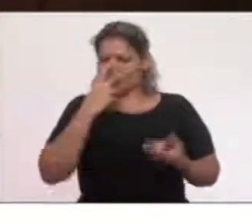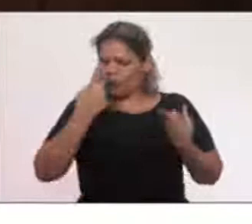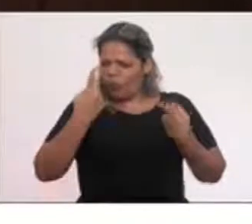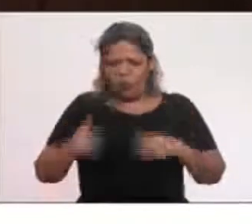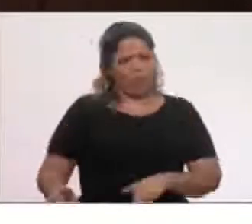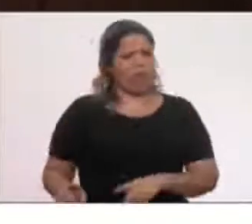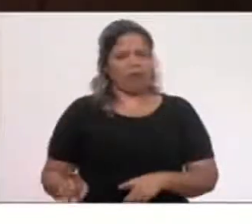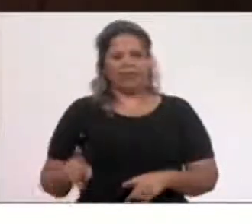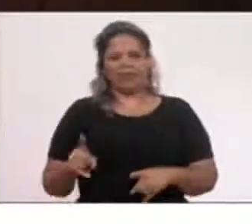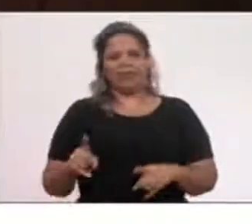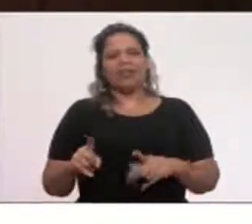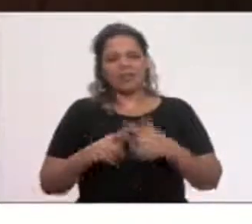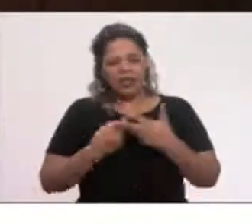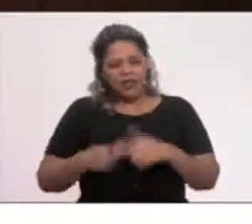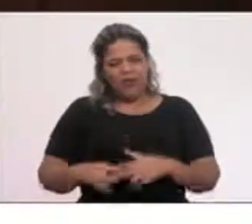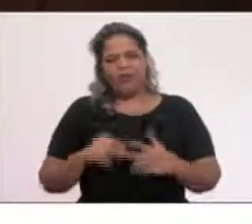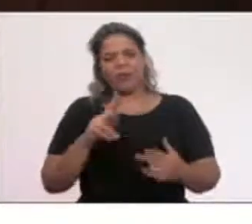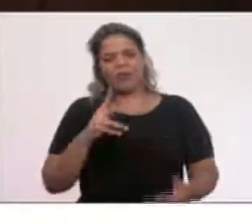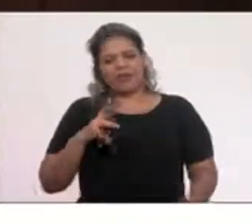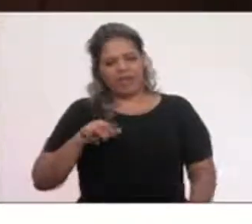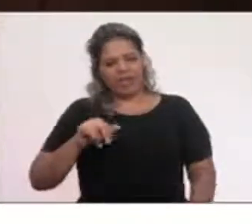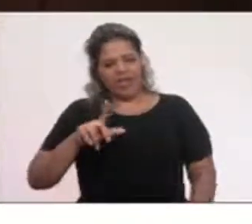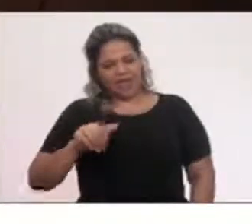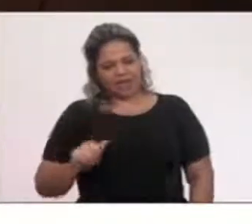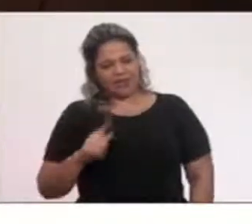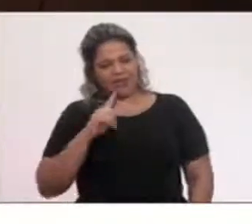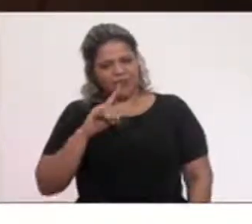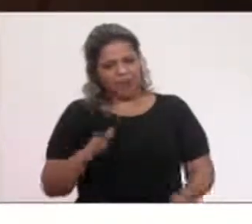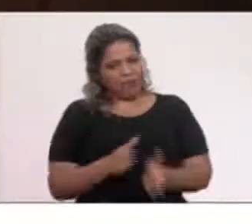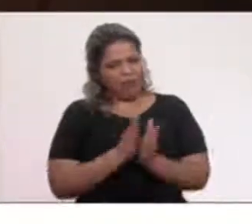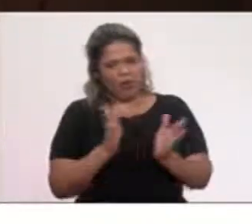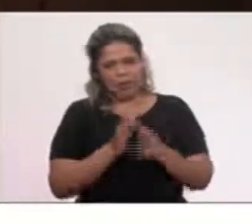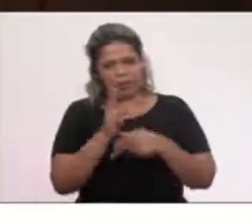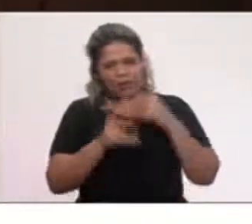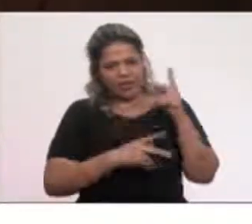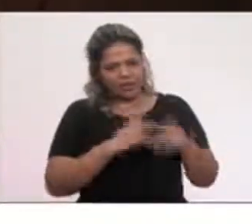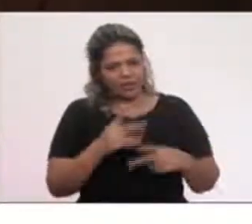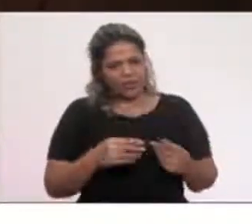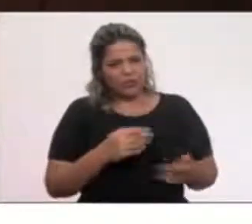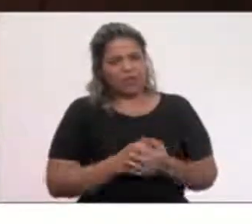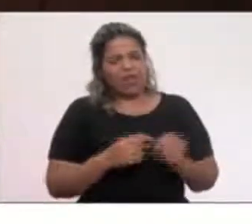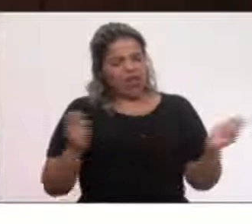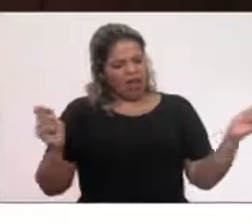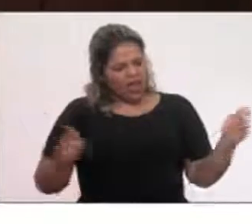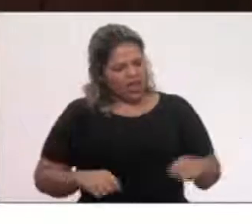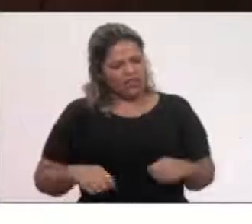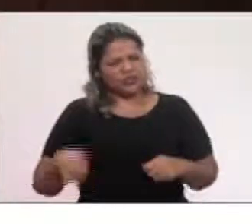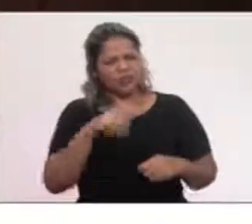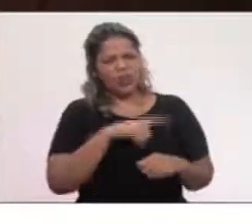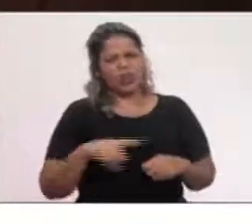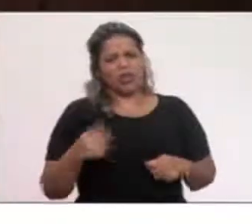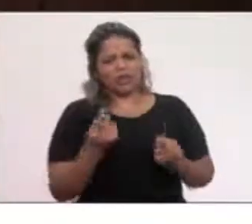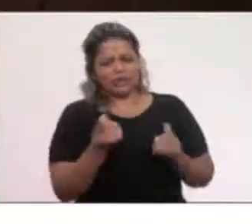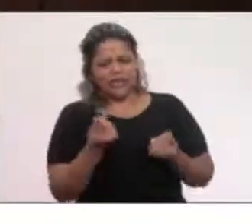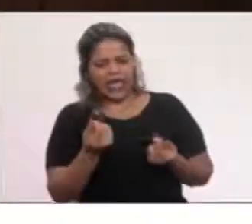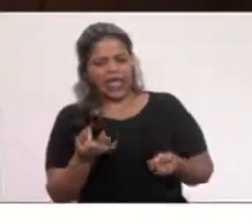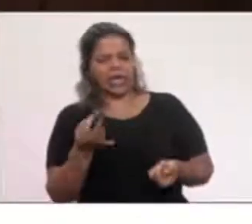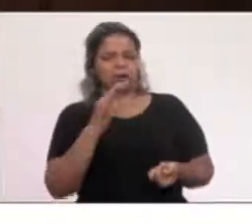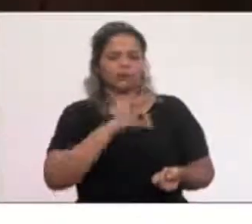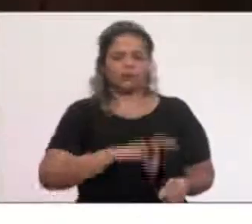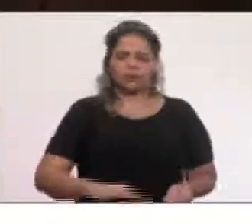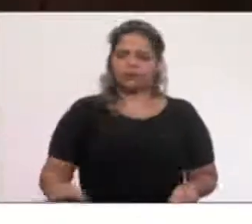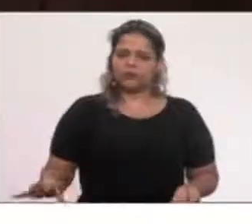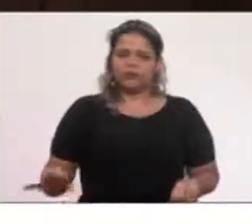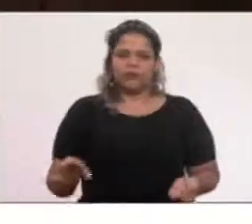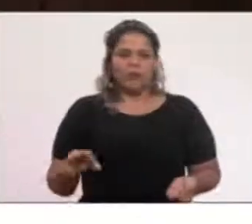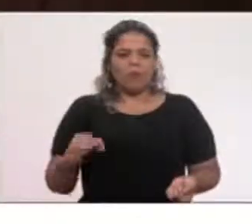repúdio a essa reforma da Previdência que empobrece a população brasileira. Garantir um salário mínimo na